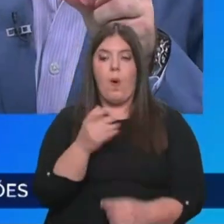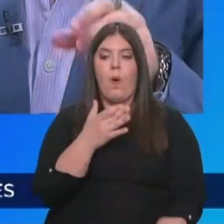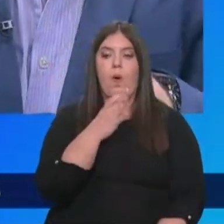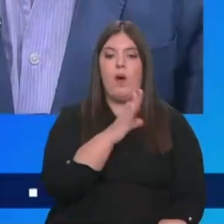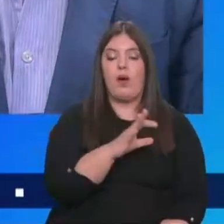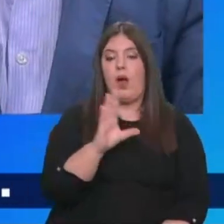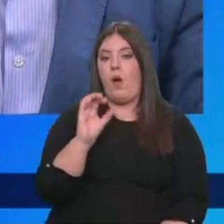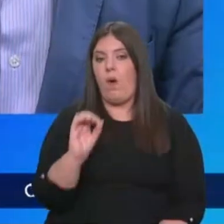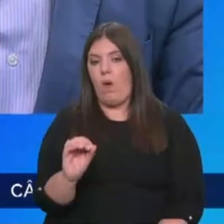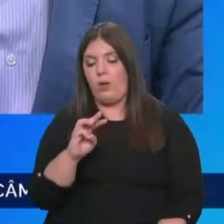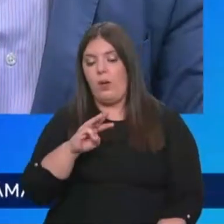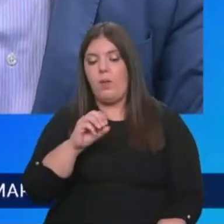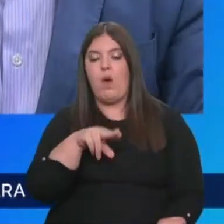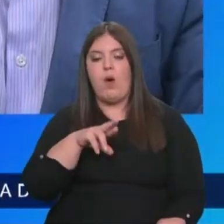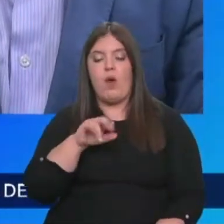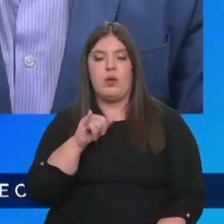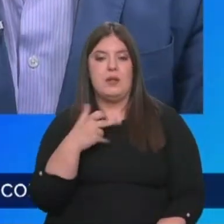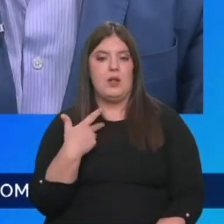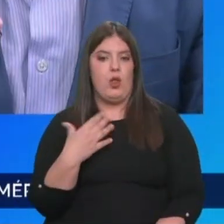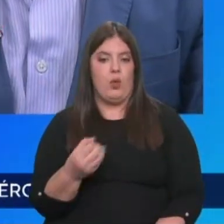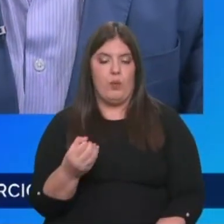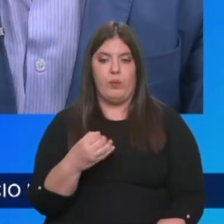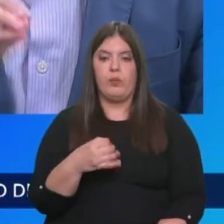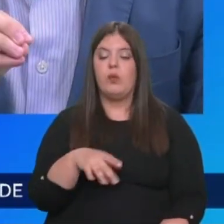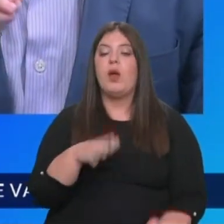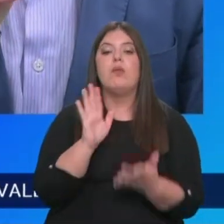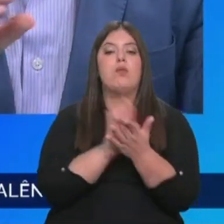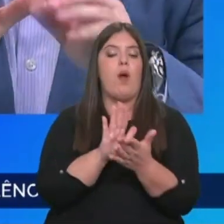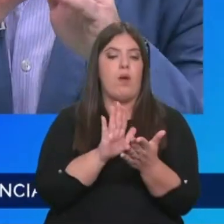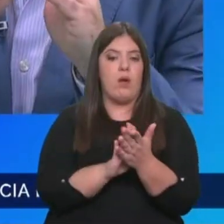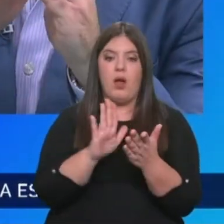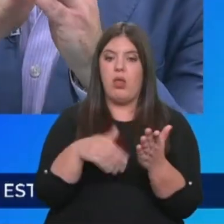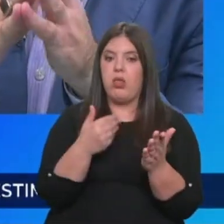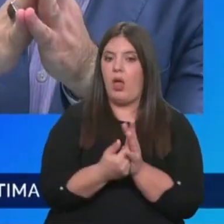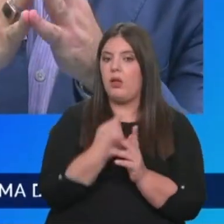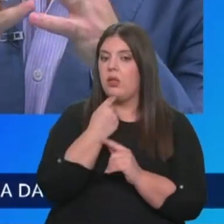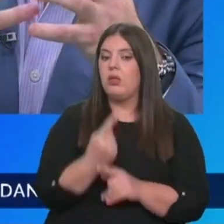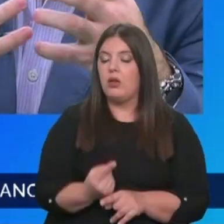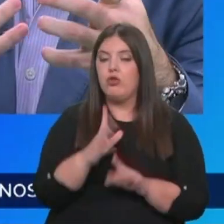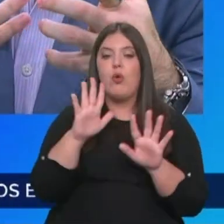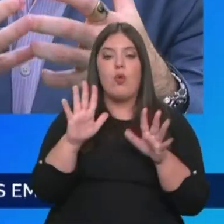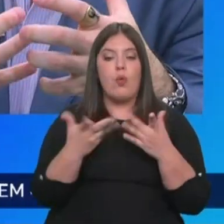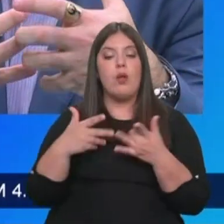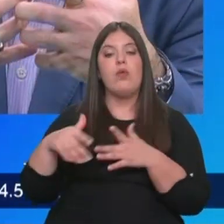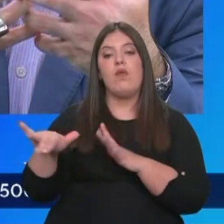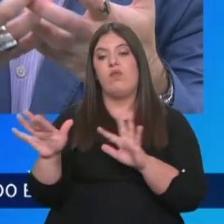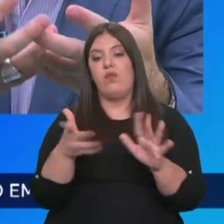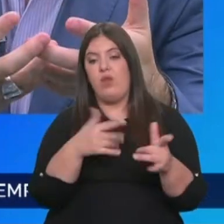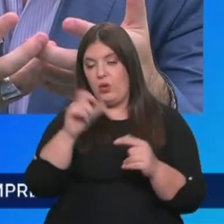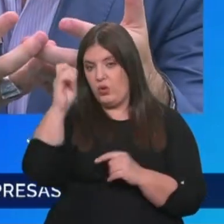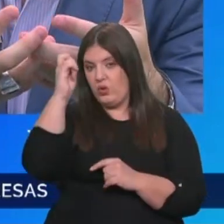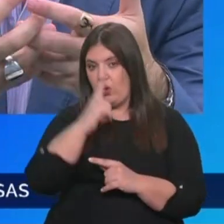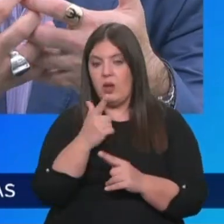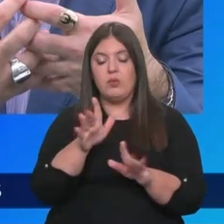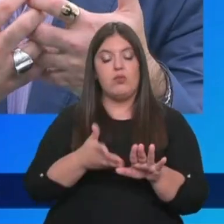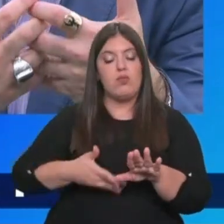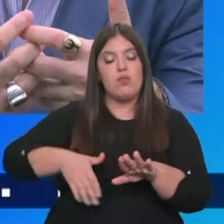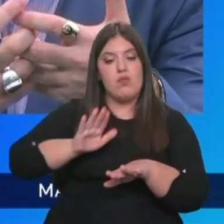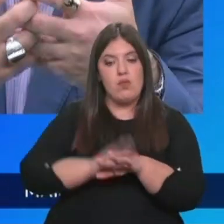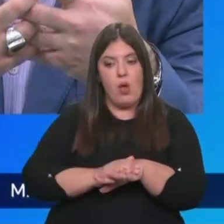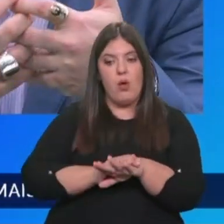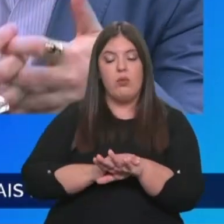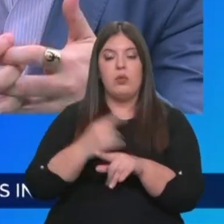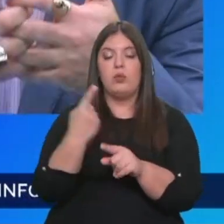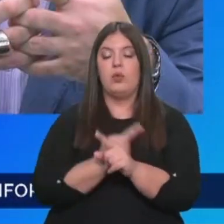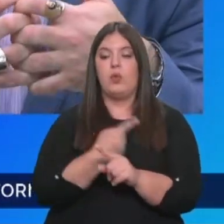HO. E, portanto, este estudo deu provas concretas que dizem que quando o vento solar atinge a superfície de